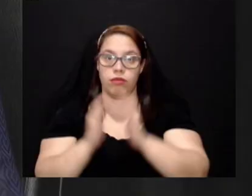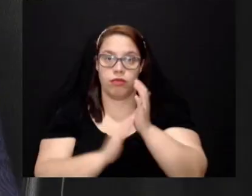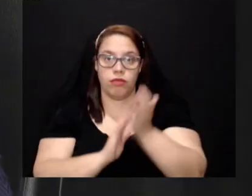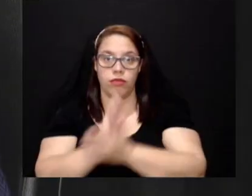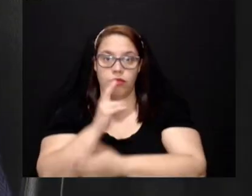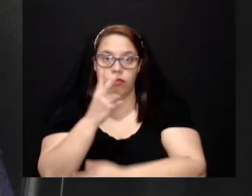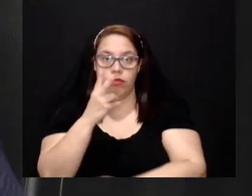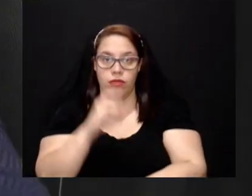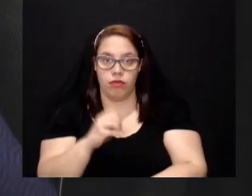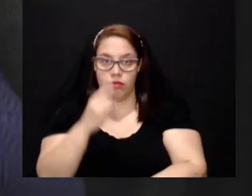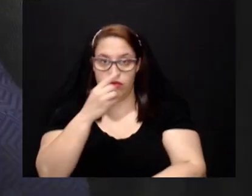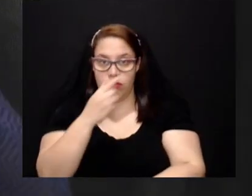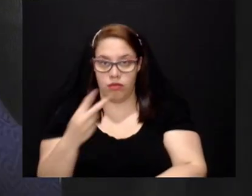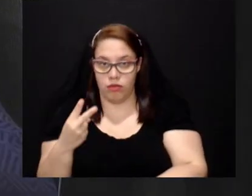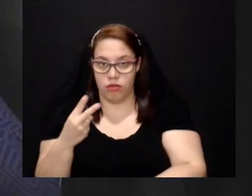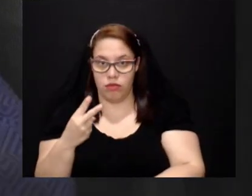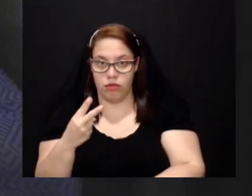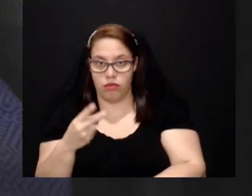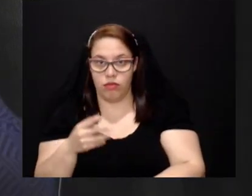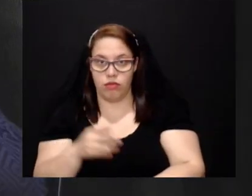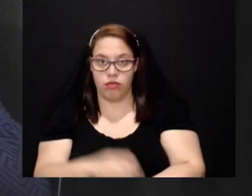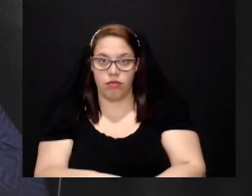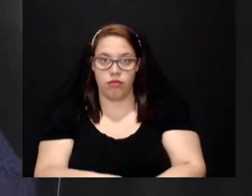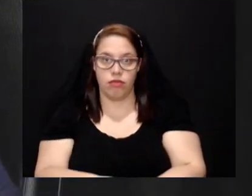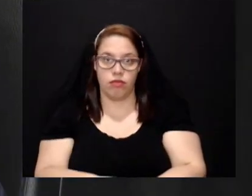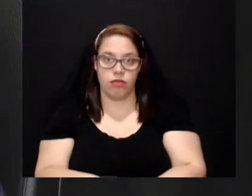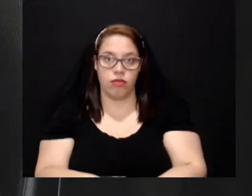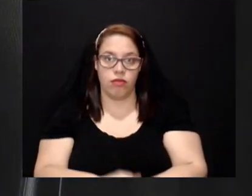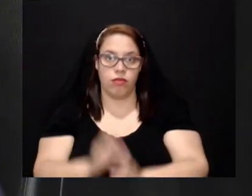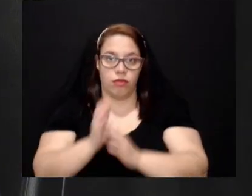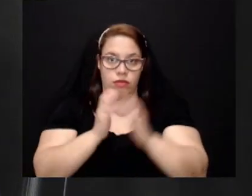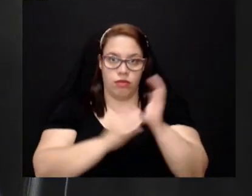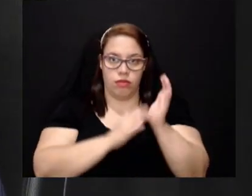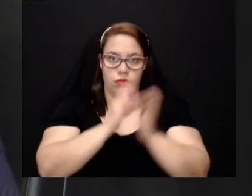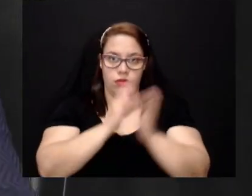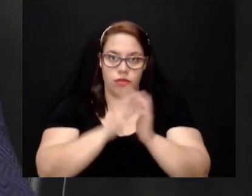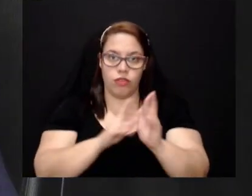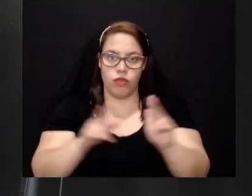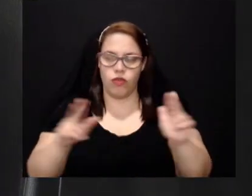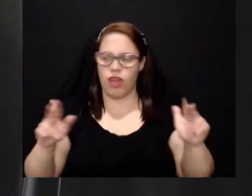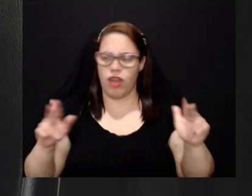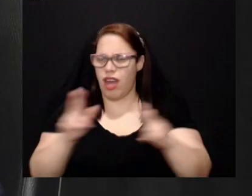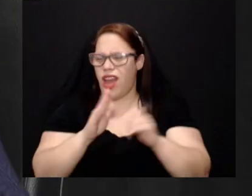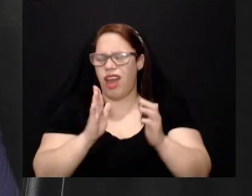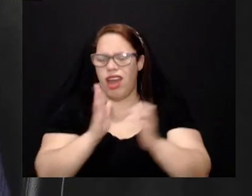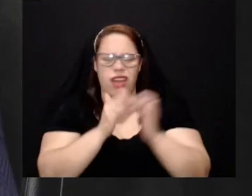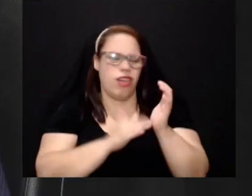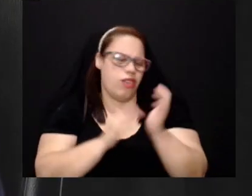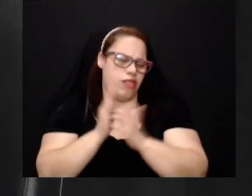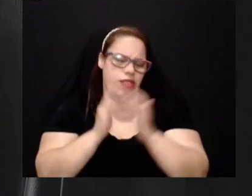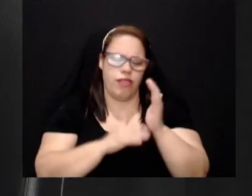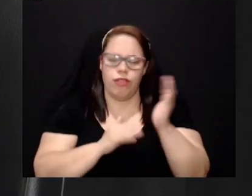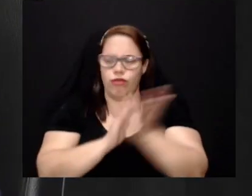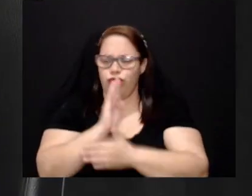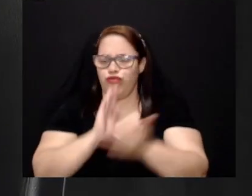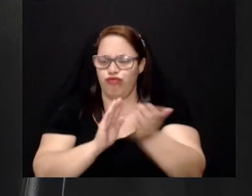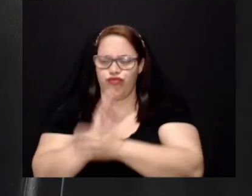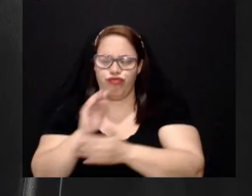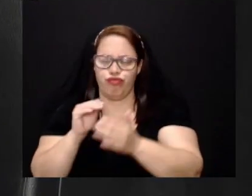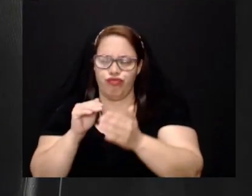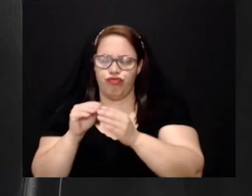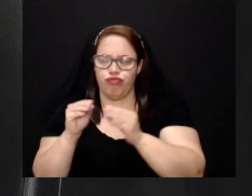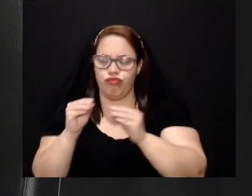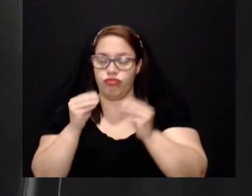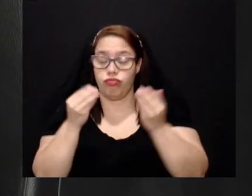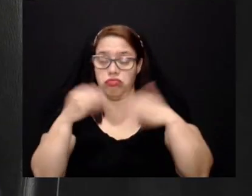muito despretensiosamente, porque era uma época que eu estava prestando vários concursos. Eu falei assim, vou prestar aqui, e eu vi o da prefeitura de Campinas, falei,